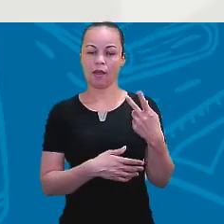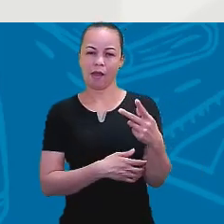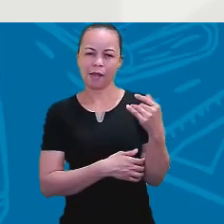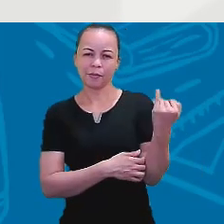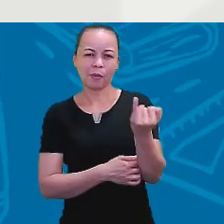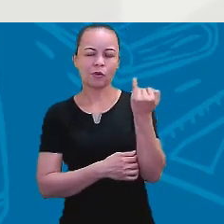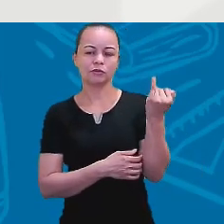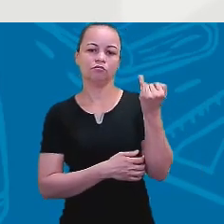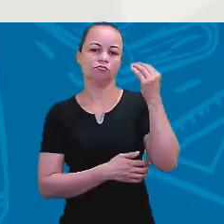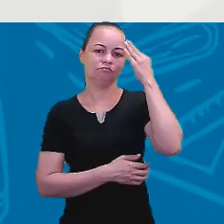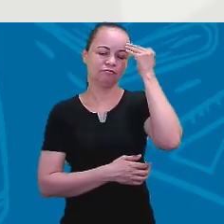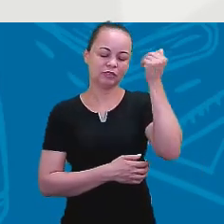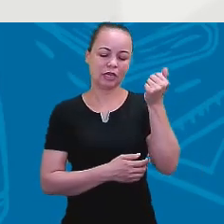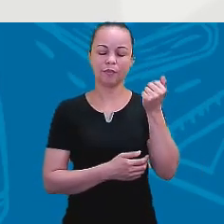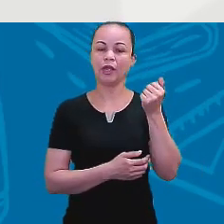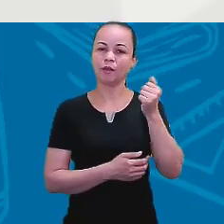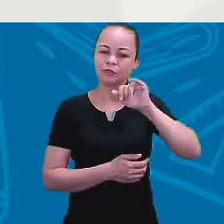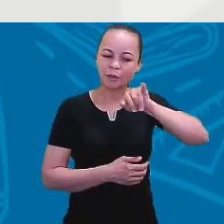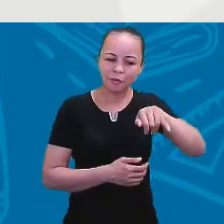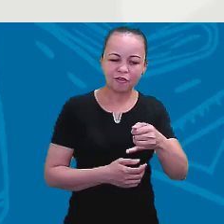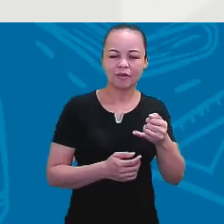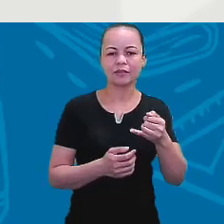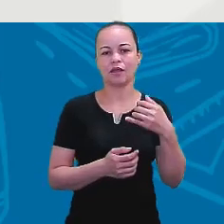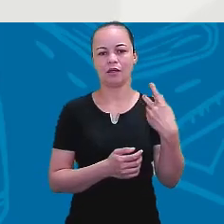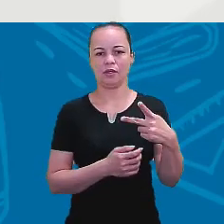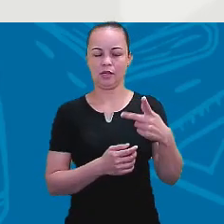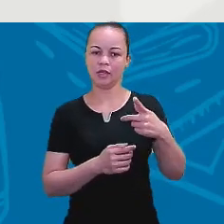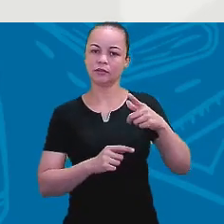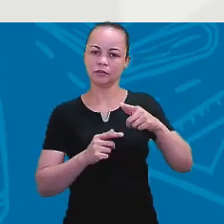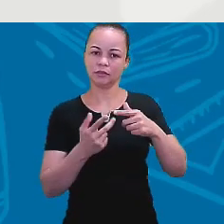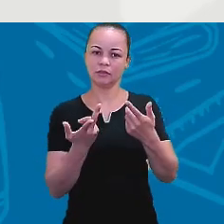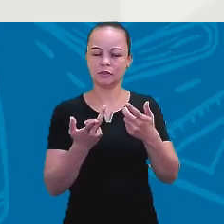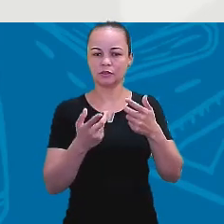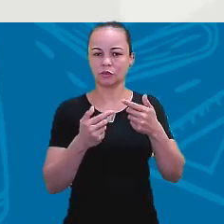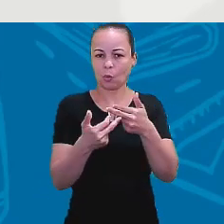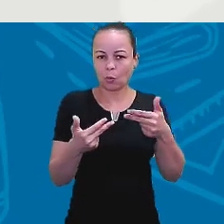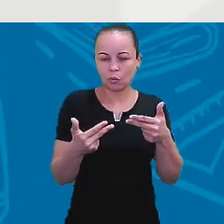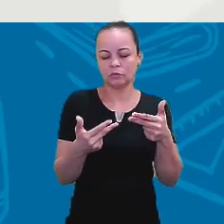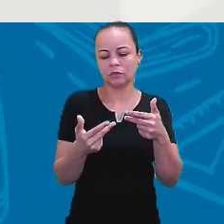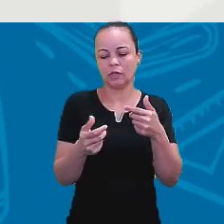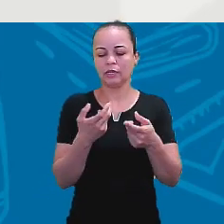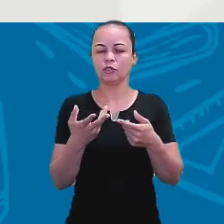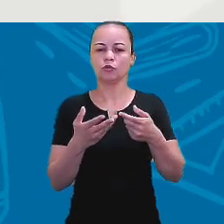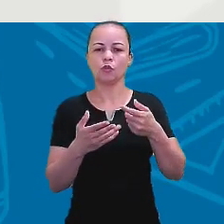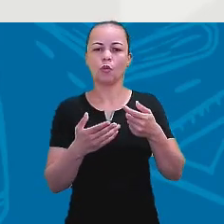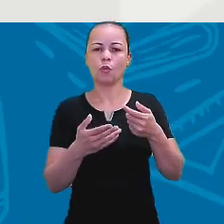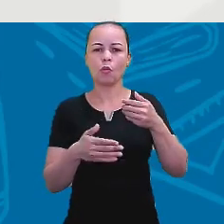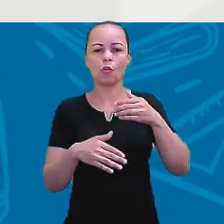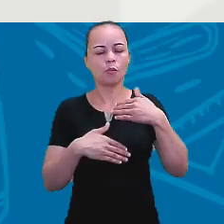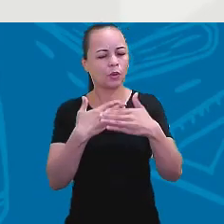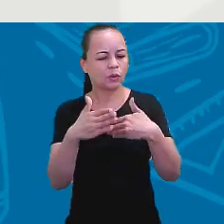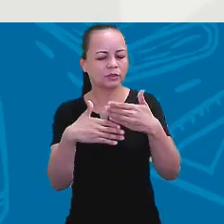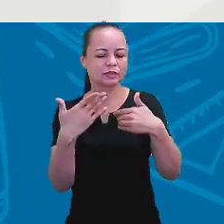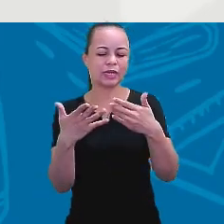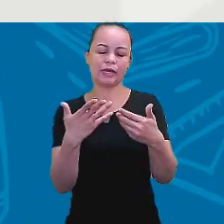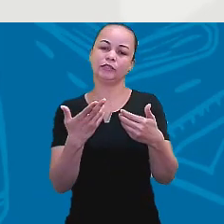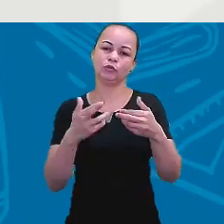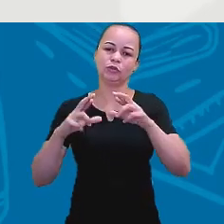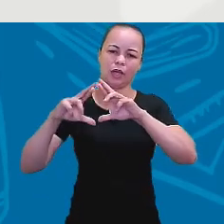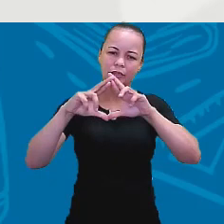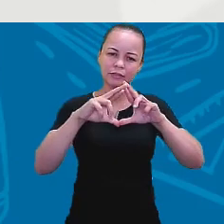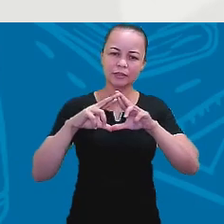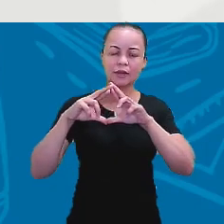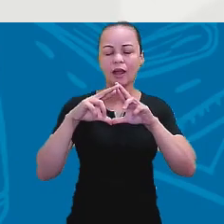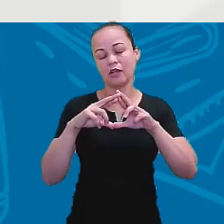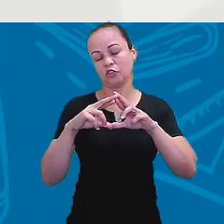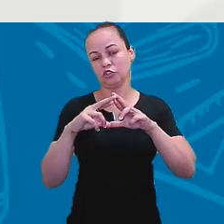sabermos aproveitarmos esses resíduos, né, dentro de um processo de reciclagem, de reutilização ou de